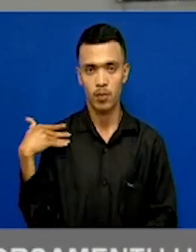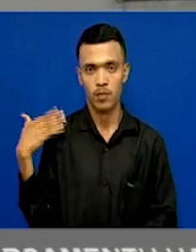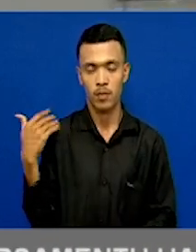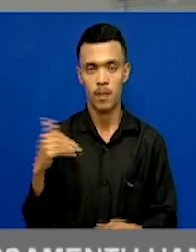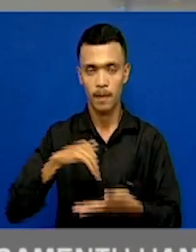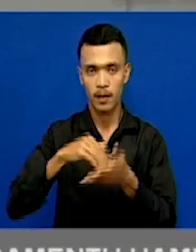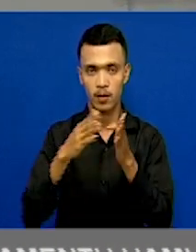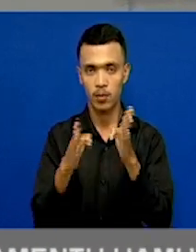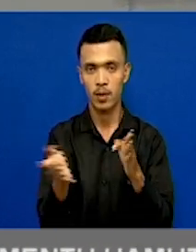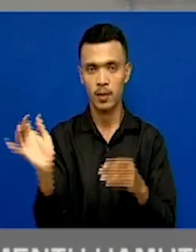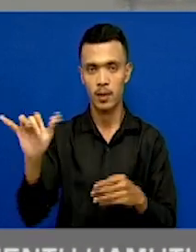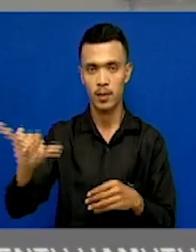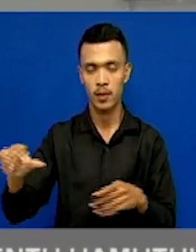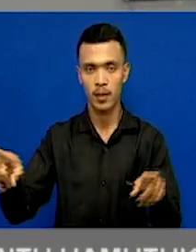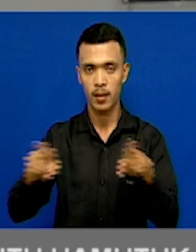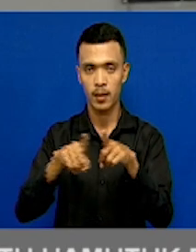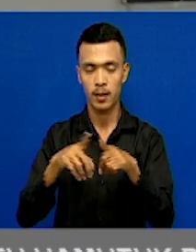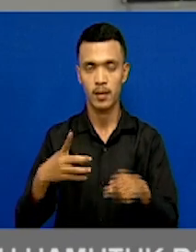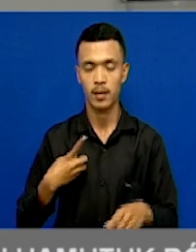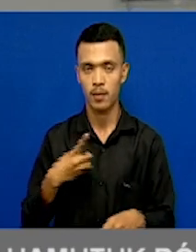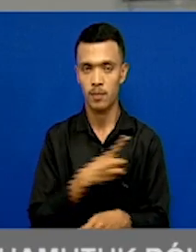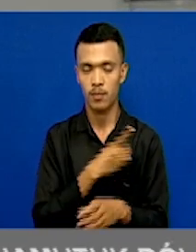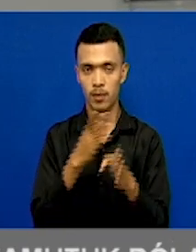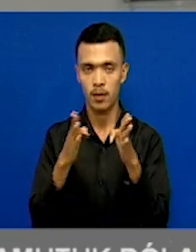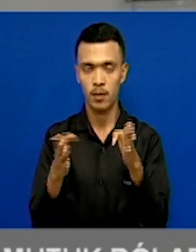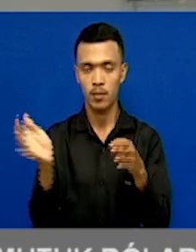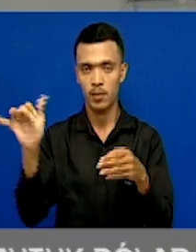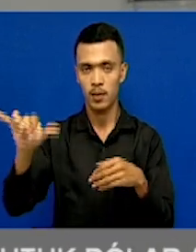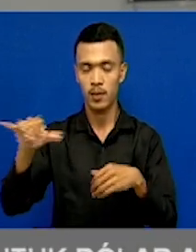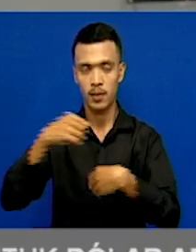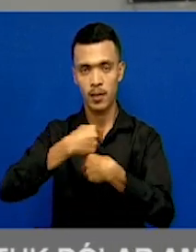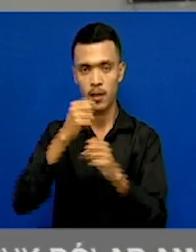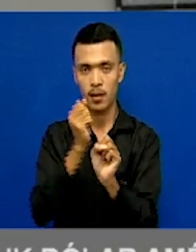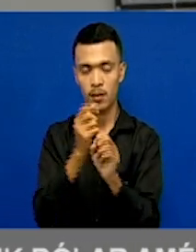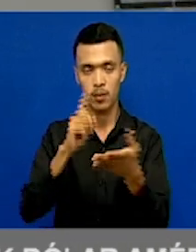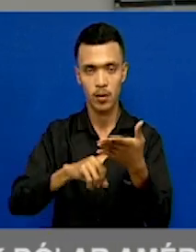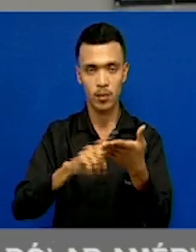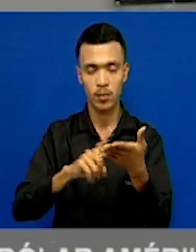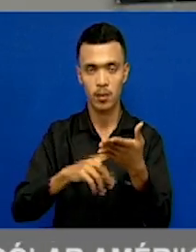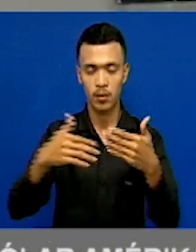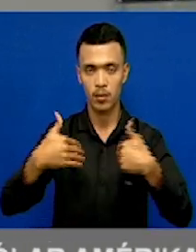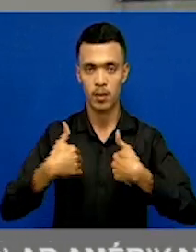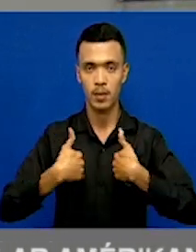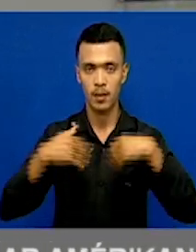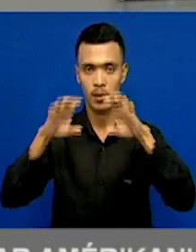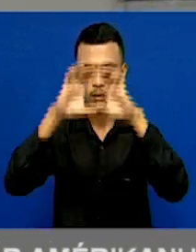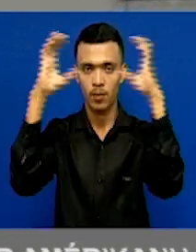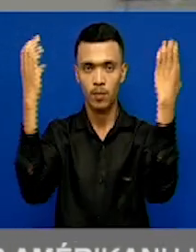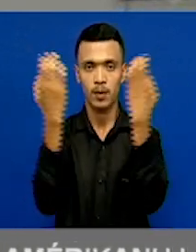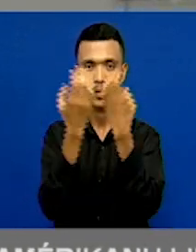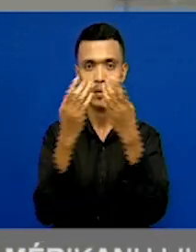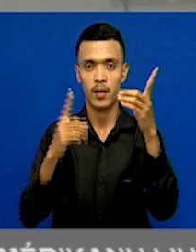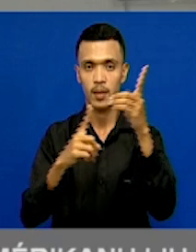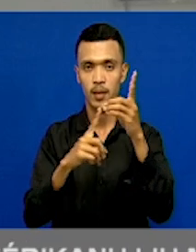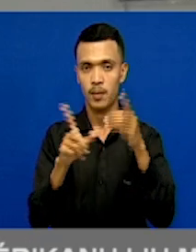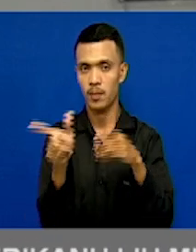ali estudante sira hanesan deputado, sira se halau discussão e a comissão. Depois, ia de 23 de